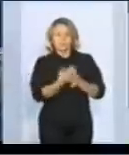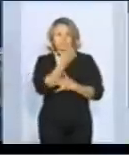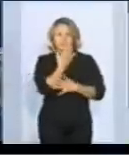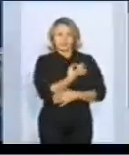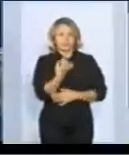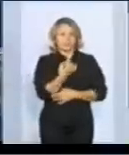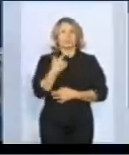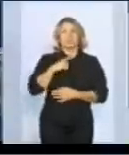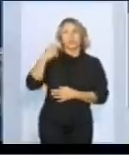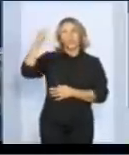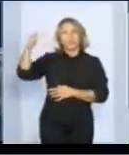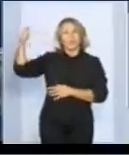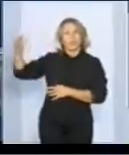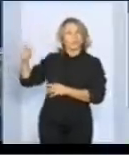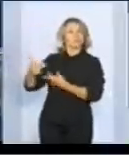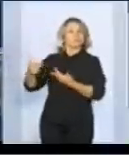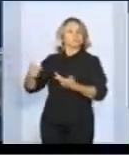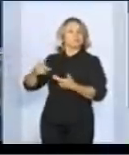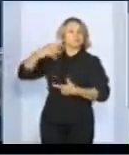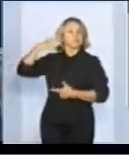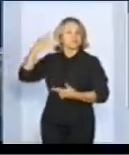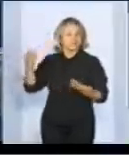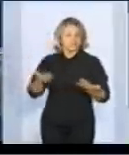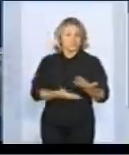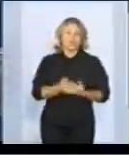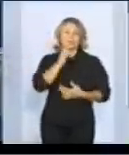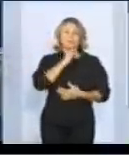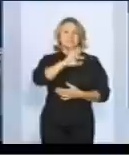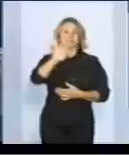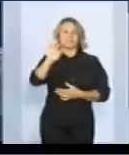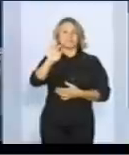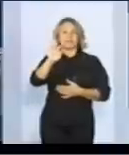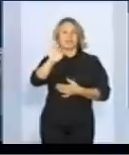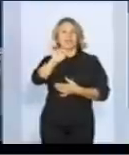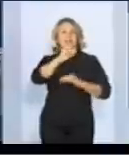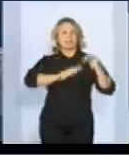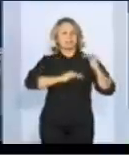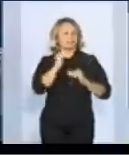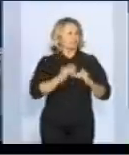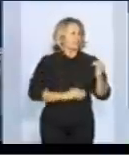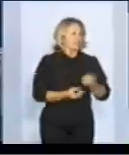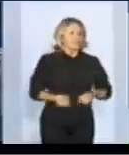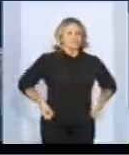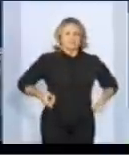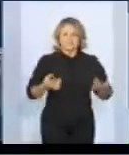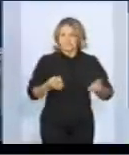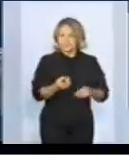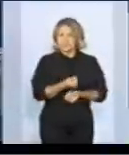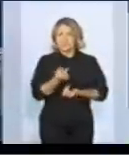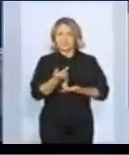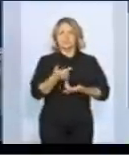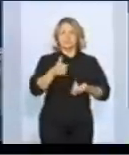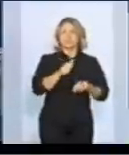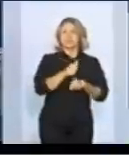com outras medidas de política. Por exemplo, fomento à atividade, financiamento, isenção fiscal e assim por